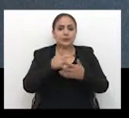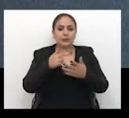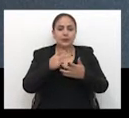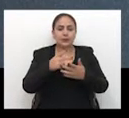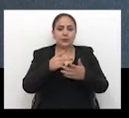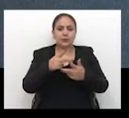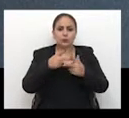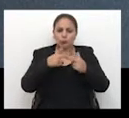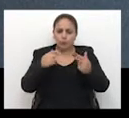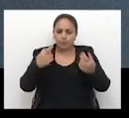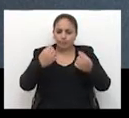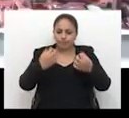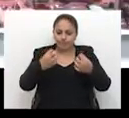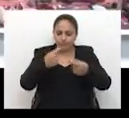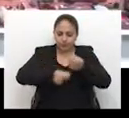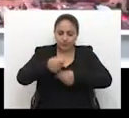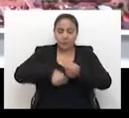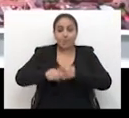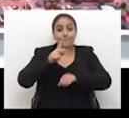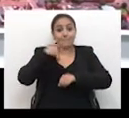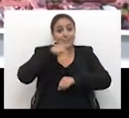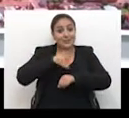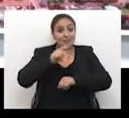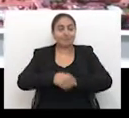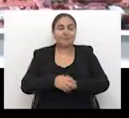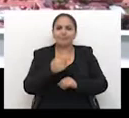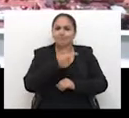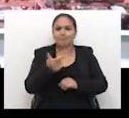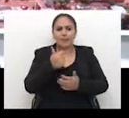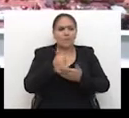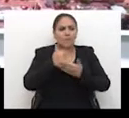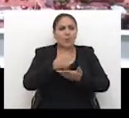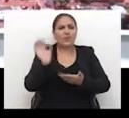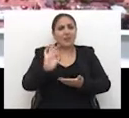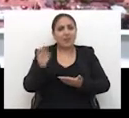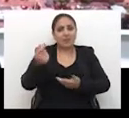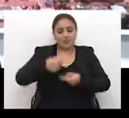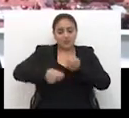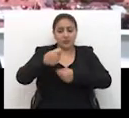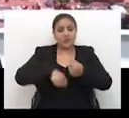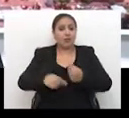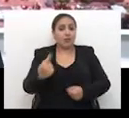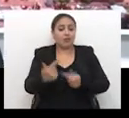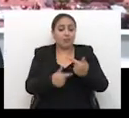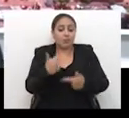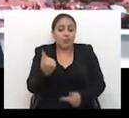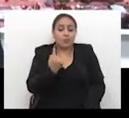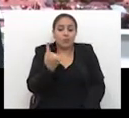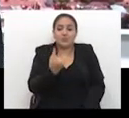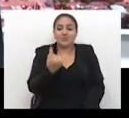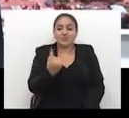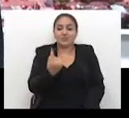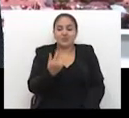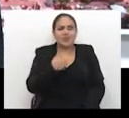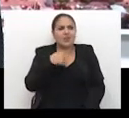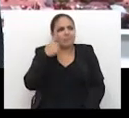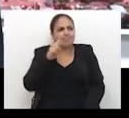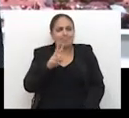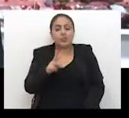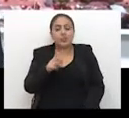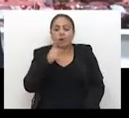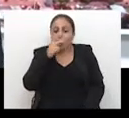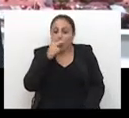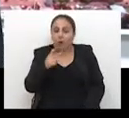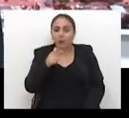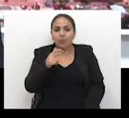o negócio no país você não tem apoio da instituição financeira praticamente tem que trabalhar sozinho então eu vejo